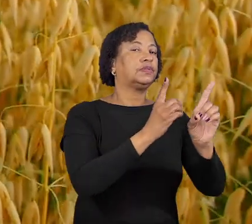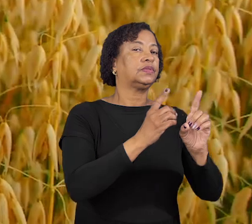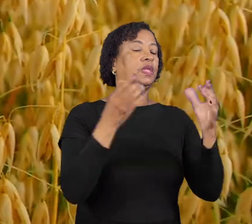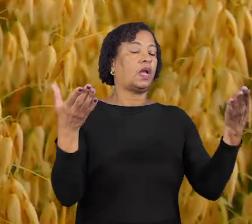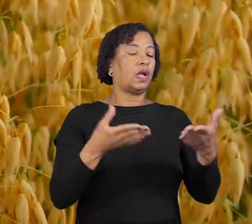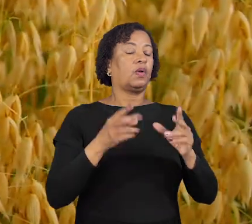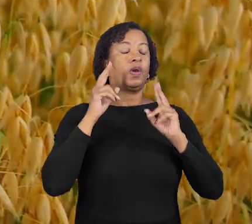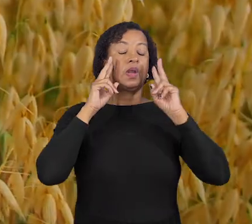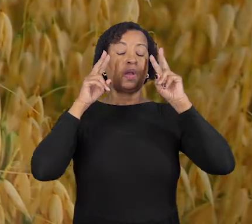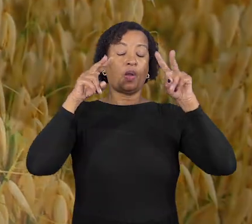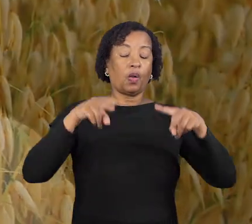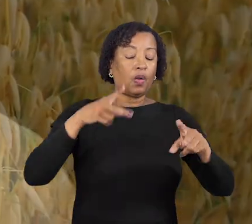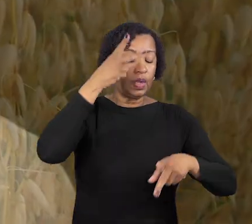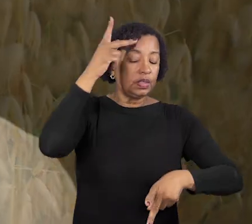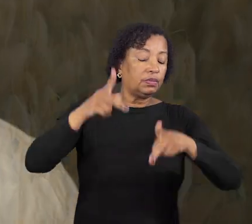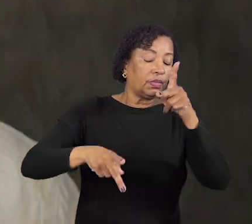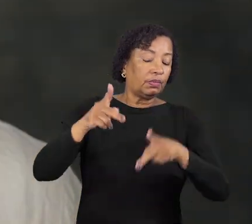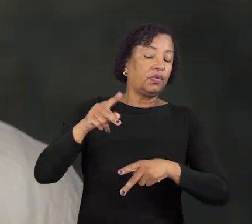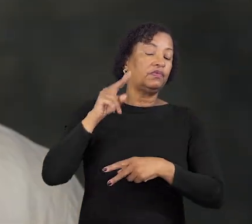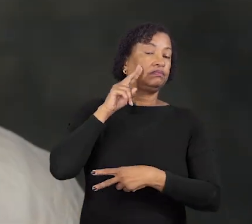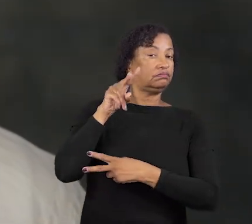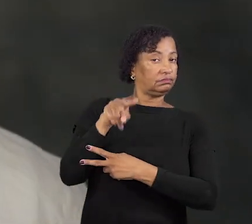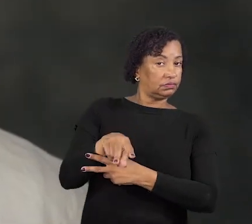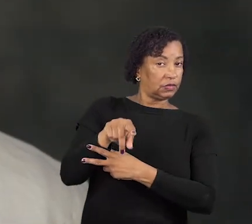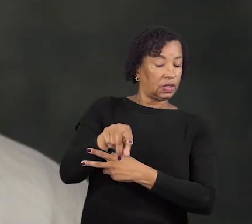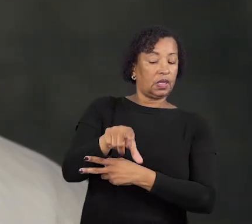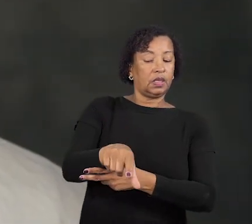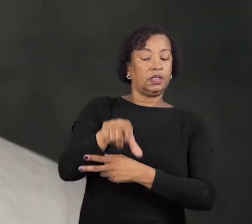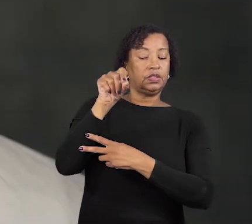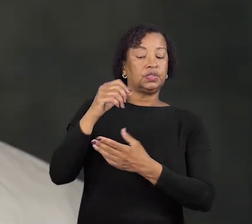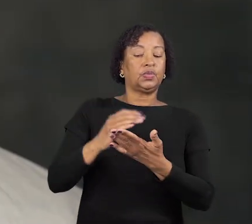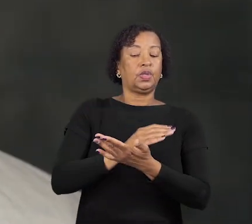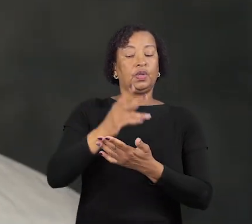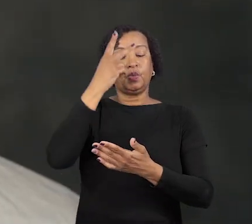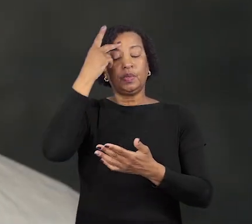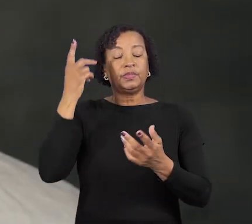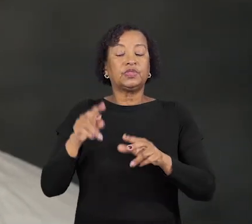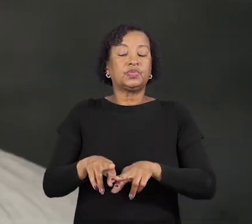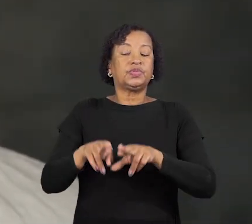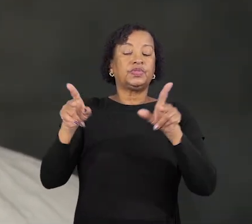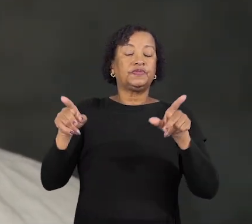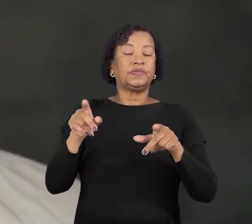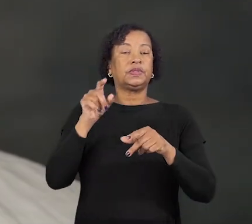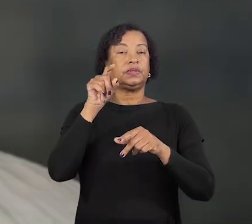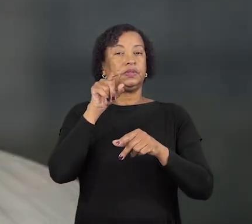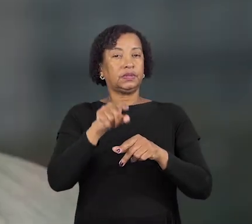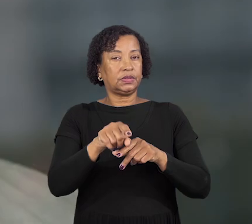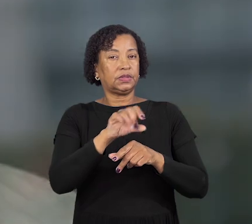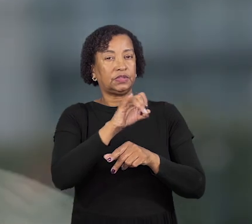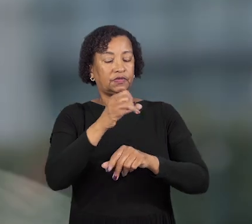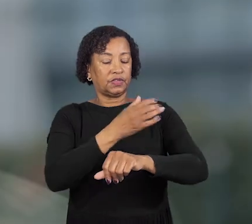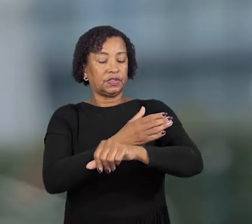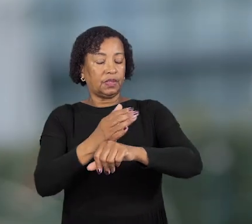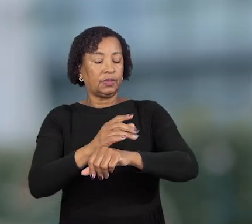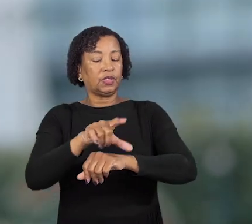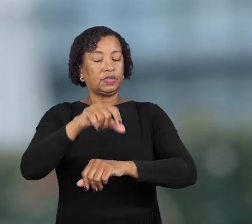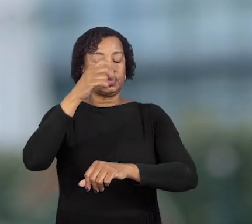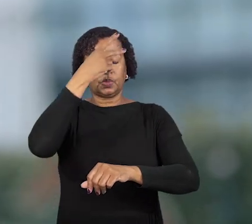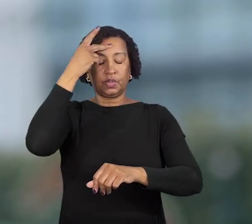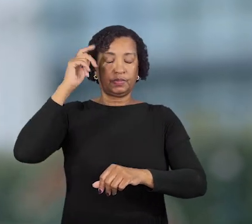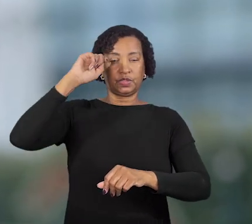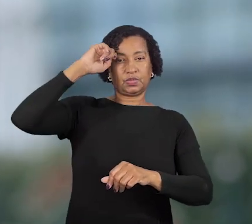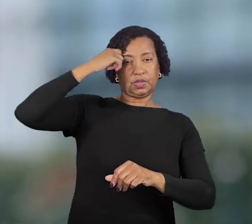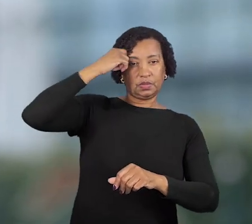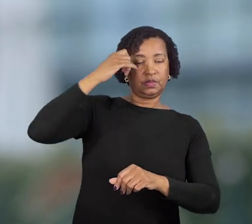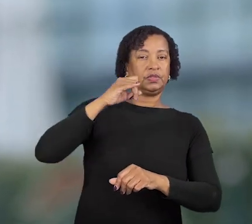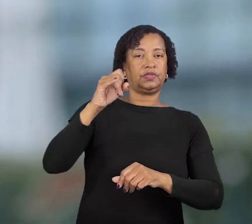Agora olhem para baixo. Estão vendo aquele povo lá embaixo? Escolham alguém que seja diferente de vocês. Se você é branco, escolha alguém